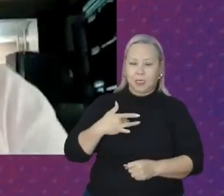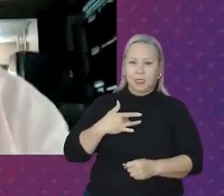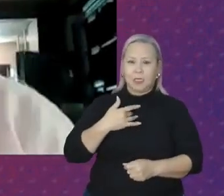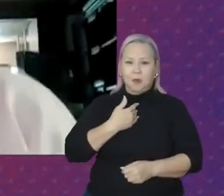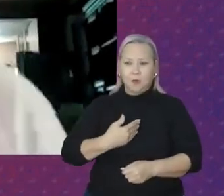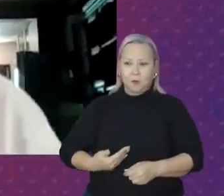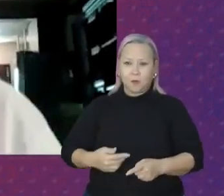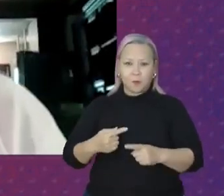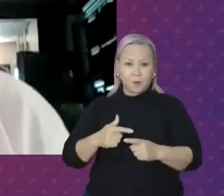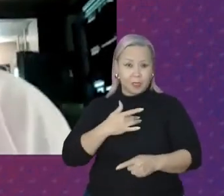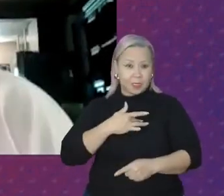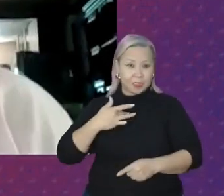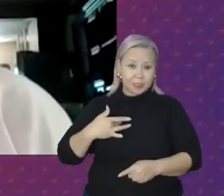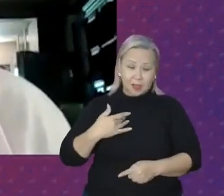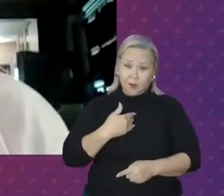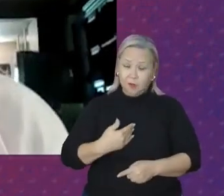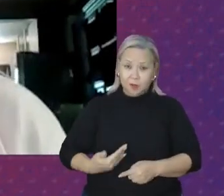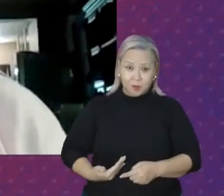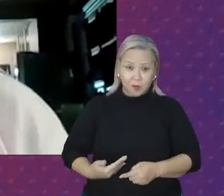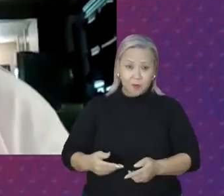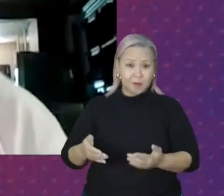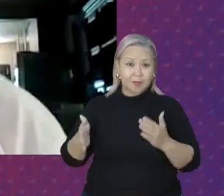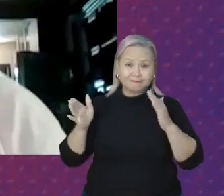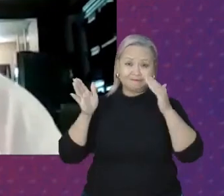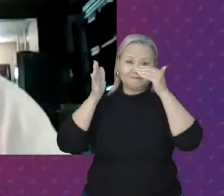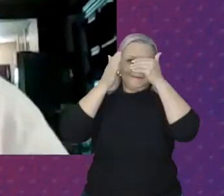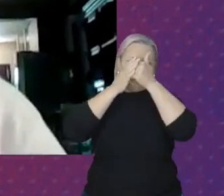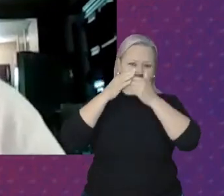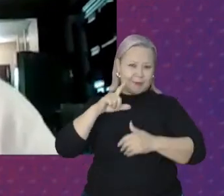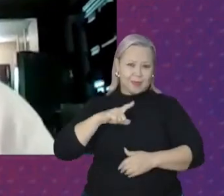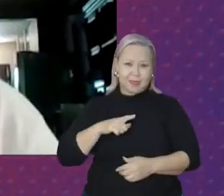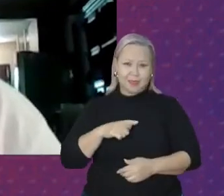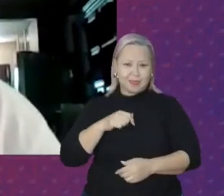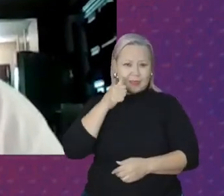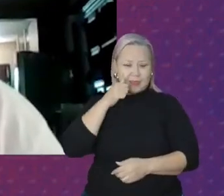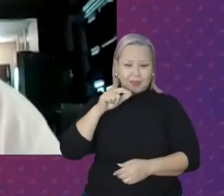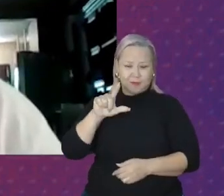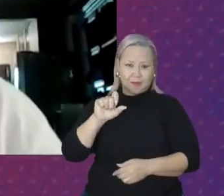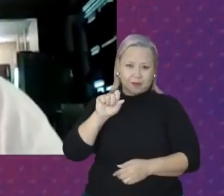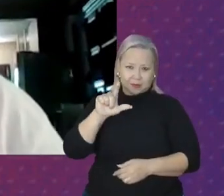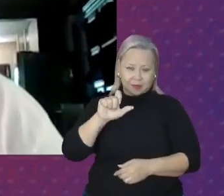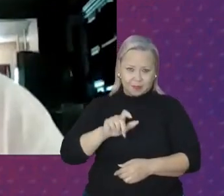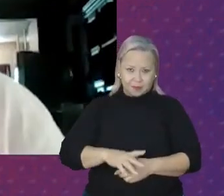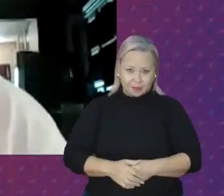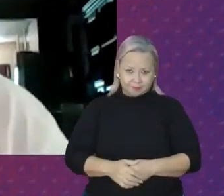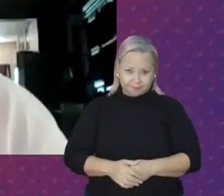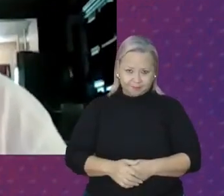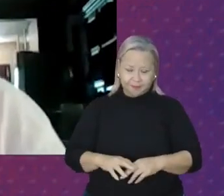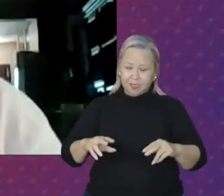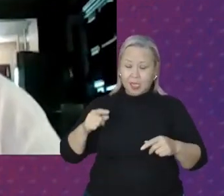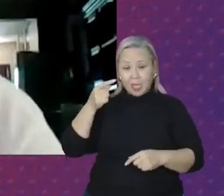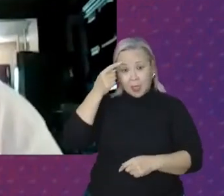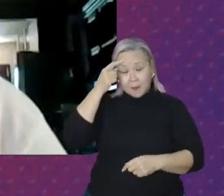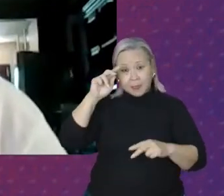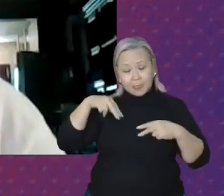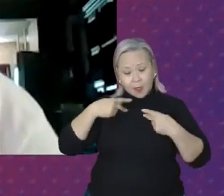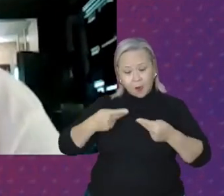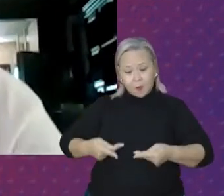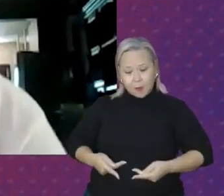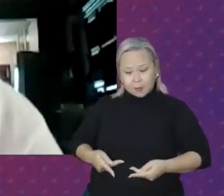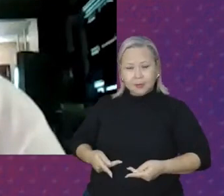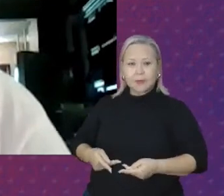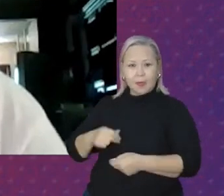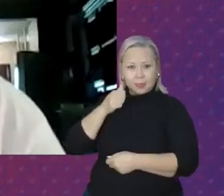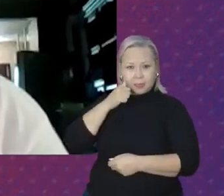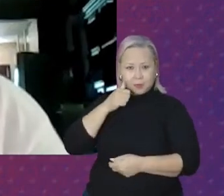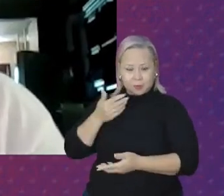saúde pública nega a existência delas, é pensar em humanizar essas mulheres. É pensar em trazer essas mulheres